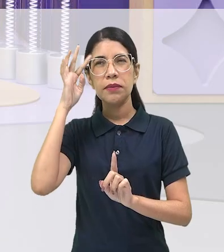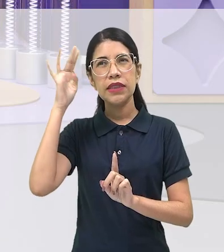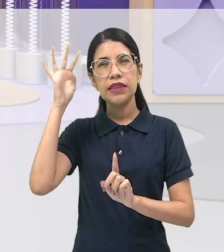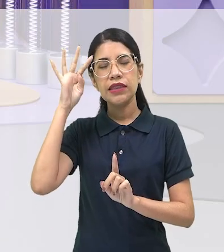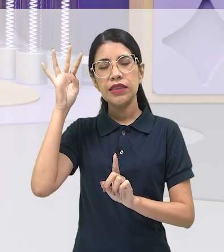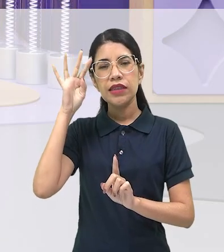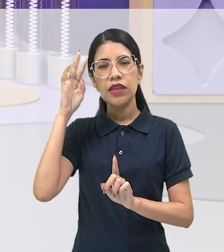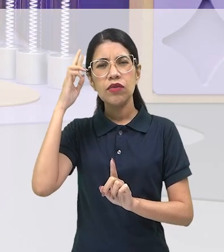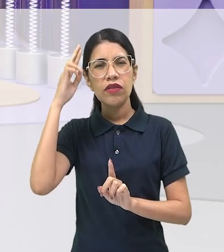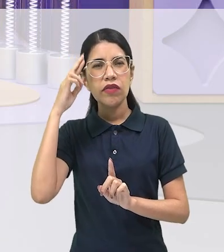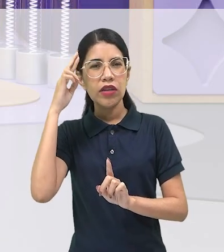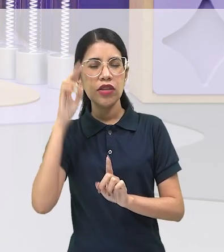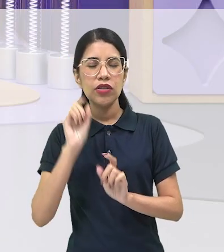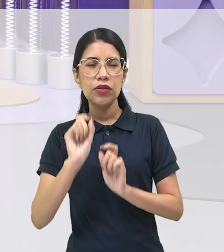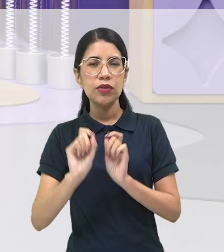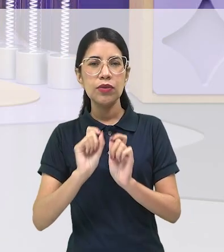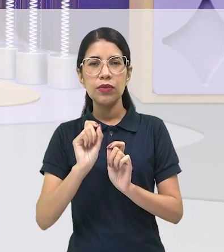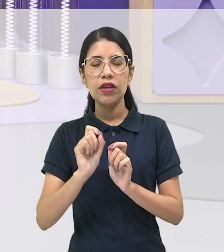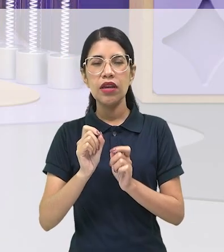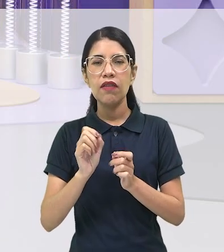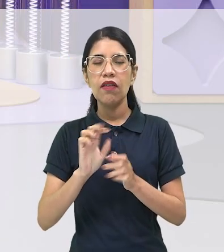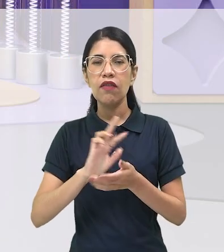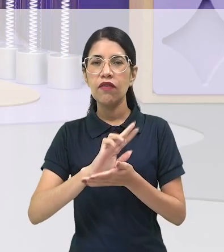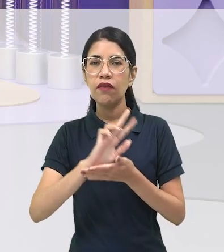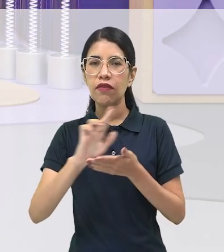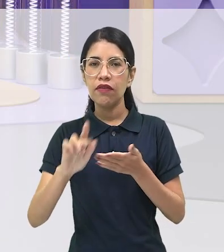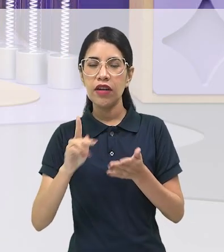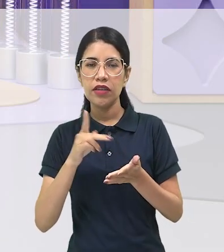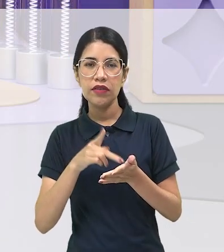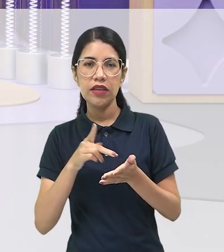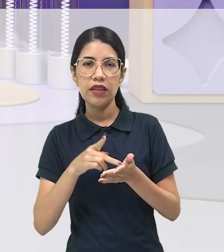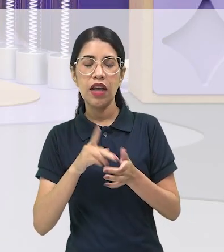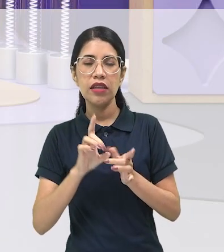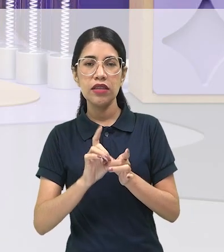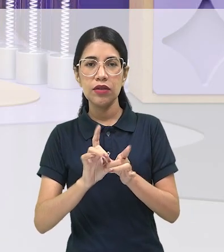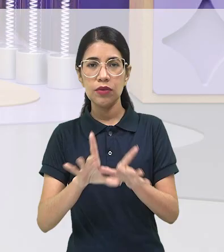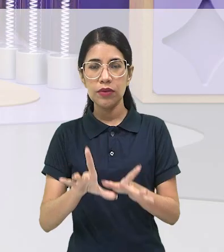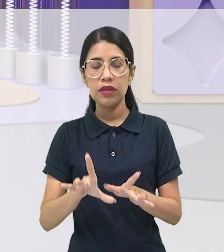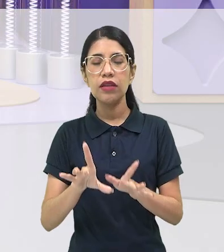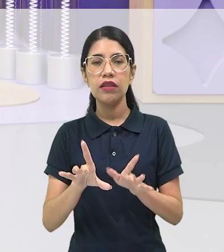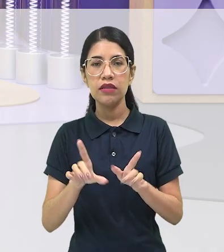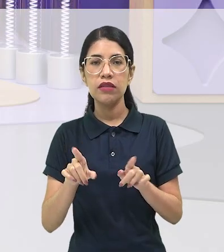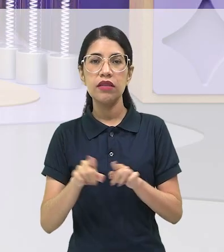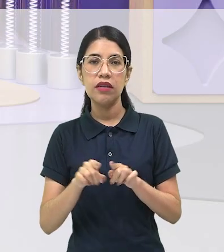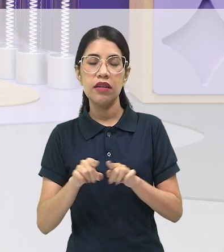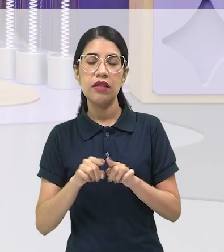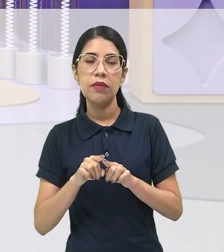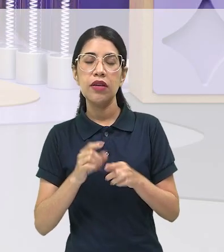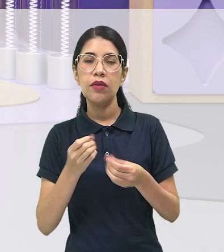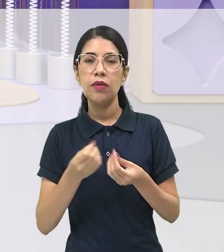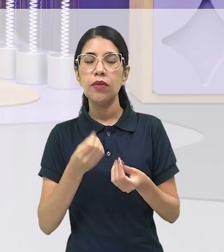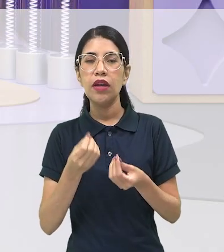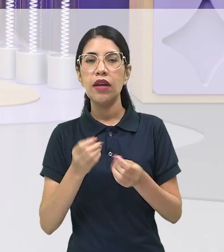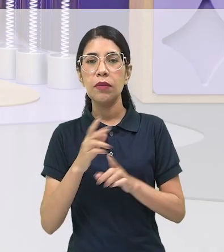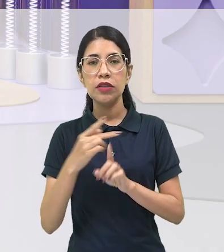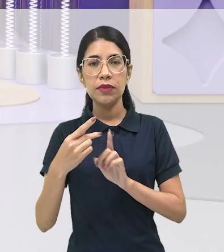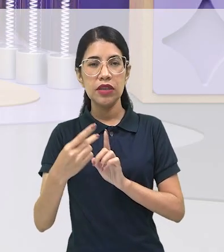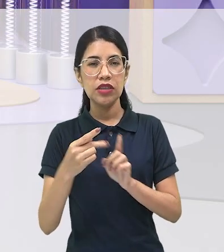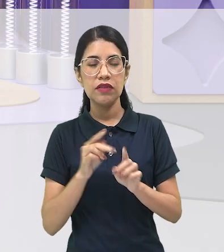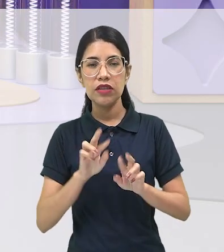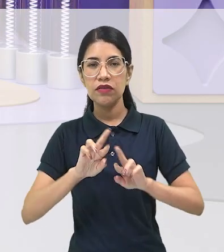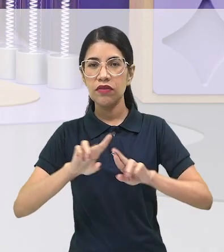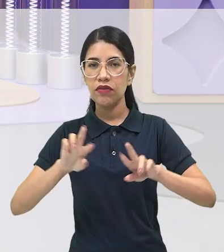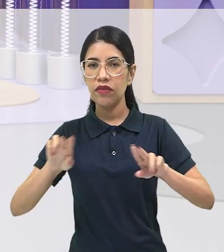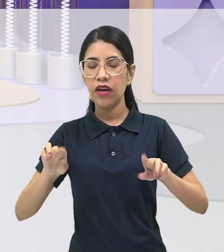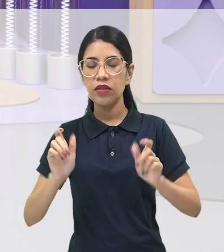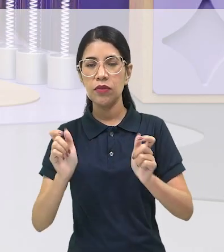pensando, refletindo sobre tantas verdades, tantas doutrinas religiosas, tantas formas de ver o mundo, de entender